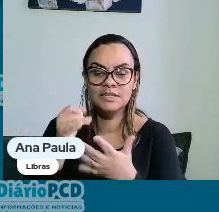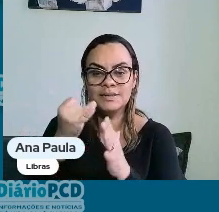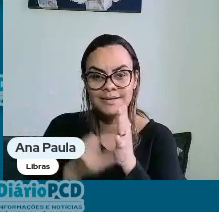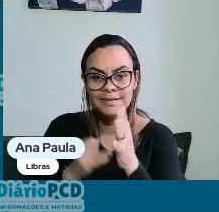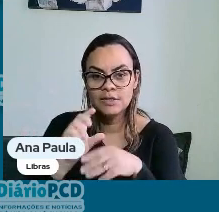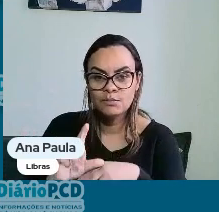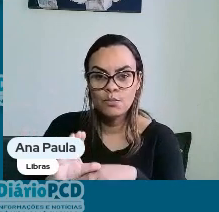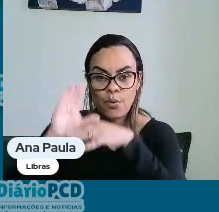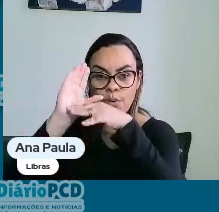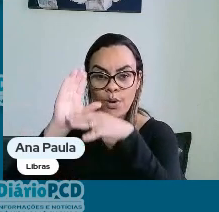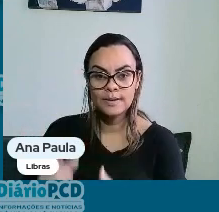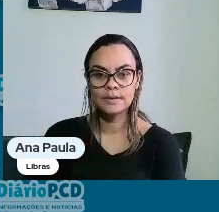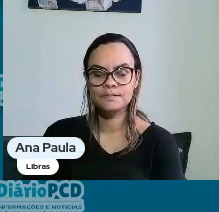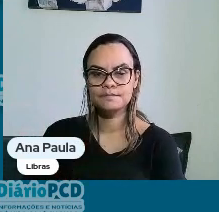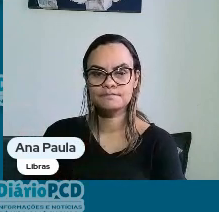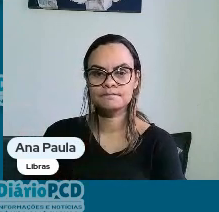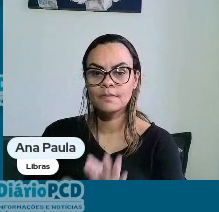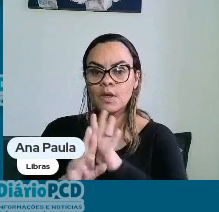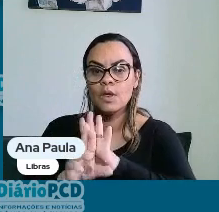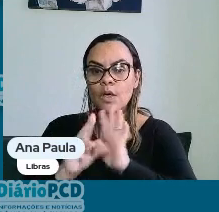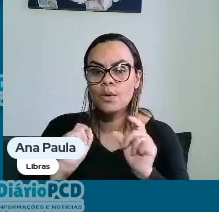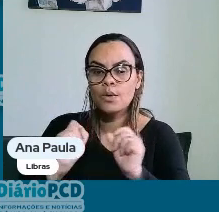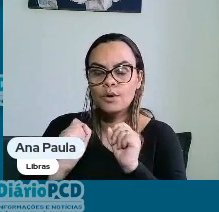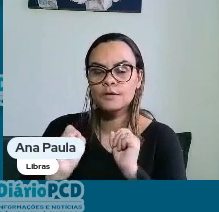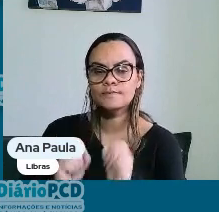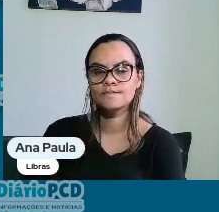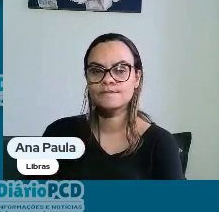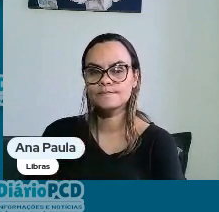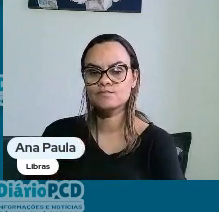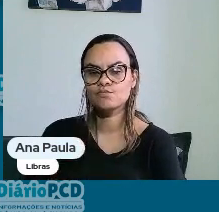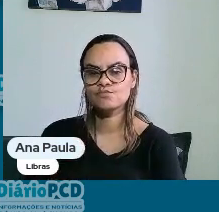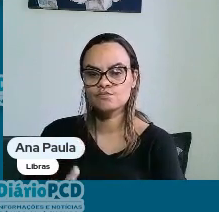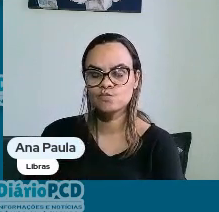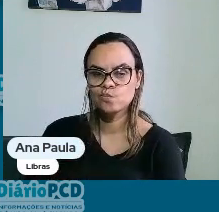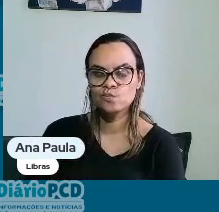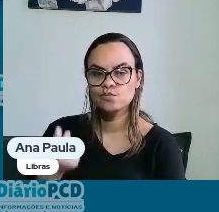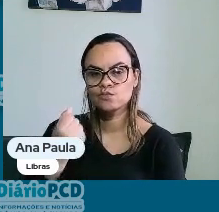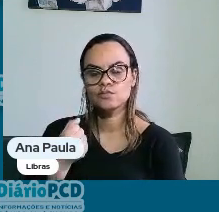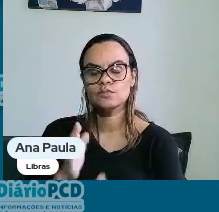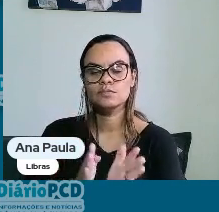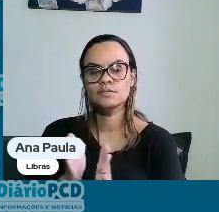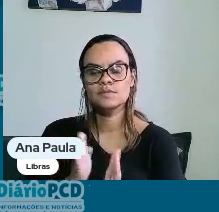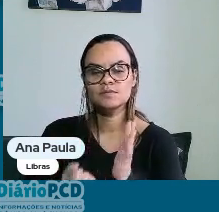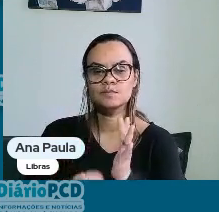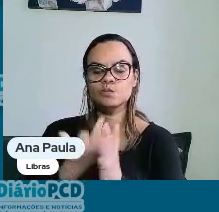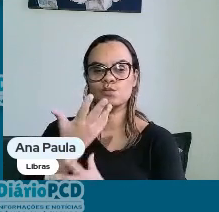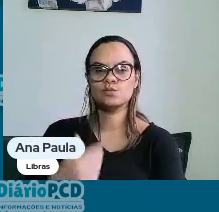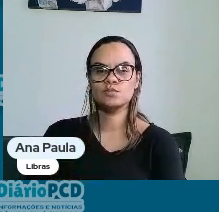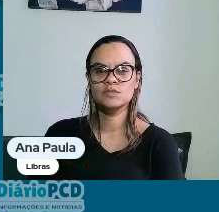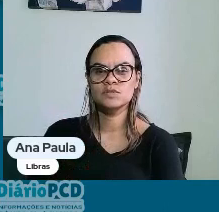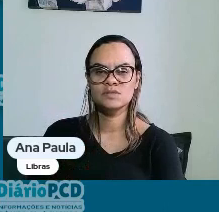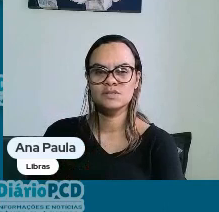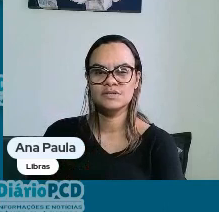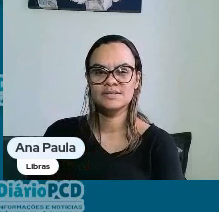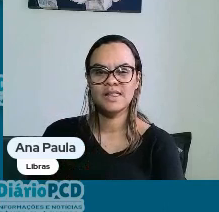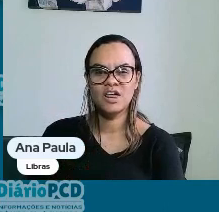elevada, que representa, na verdade, quanto mais exceções aparecerem, mais a